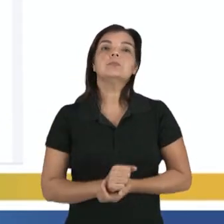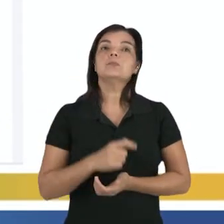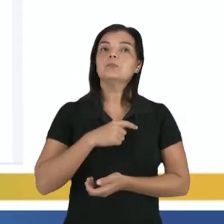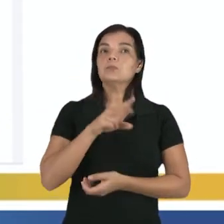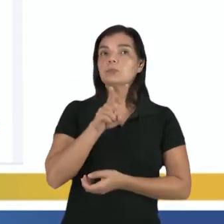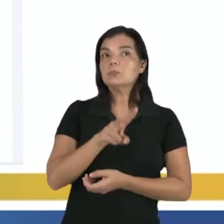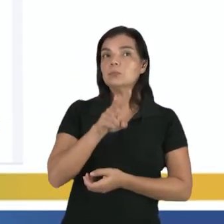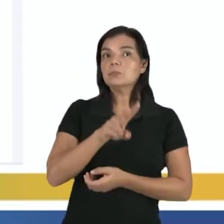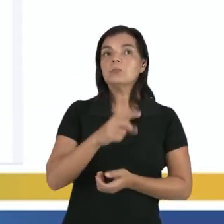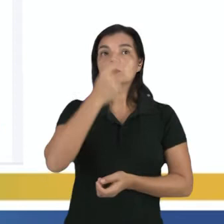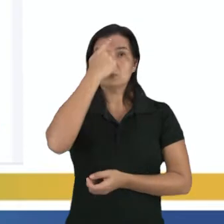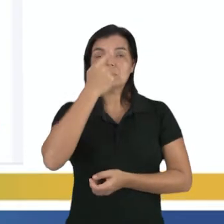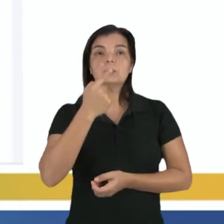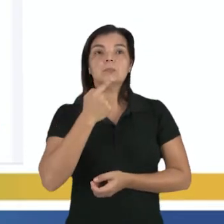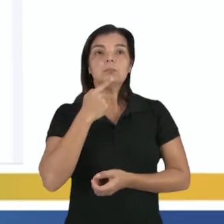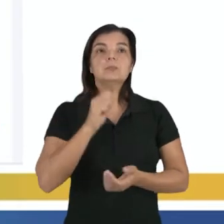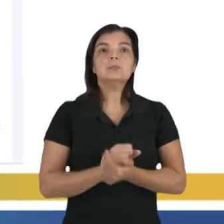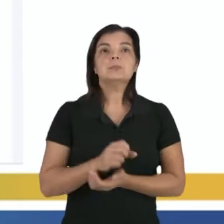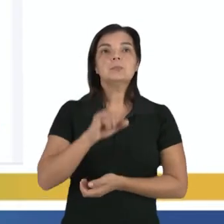esse Vzinho que quer dizer